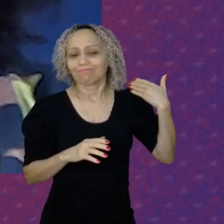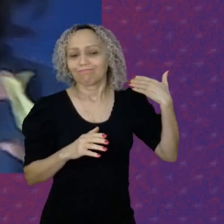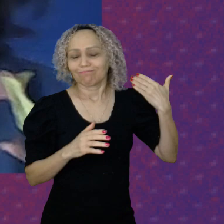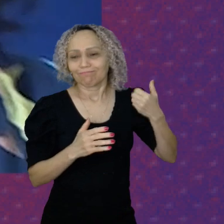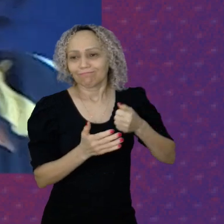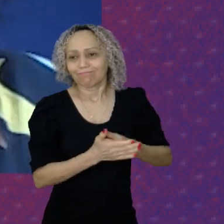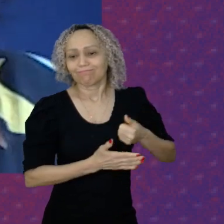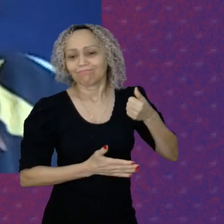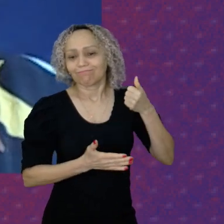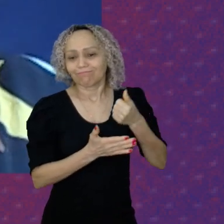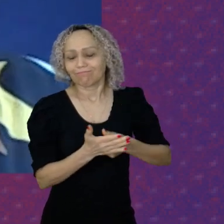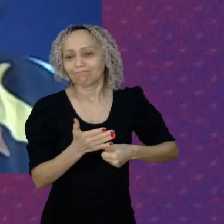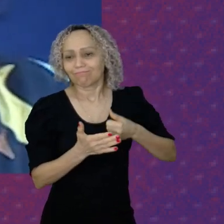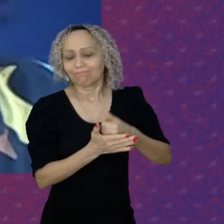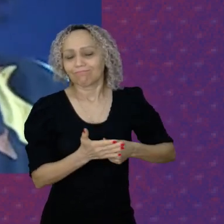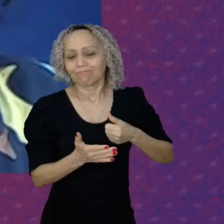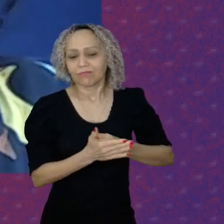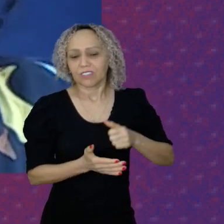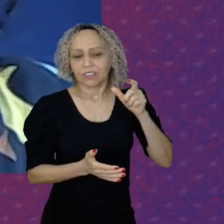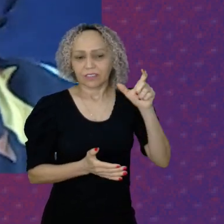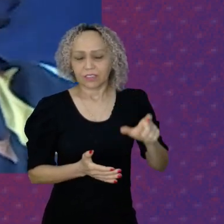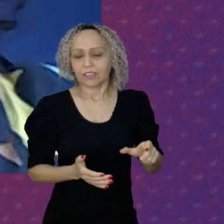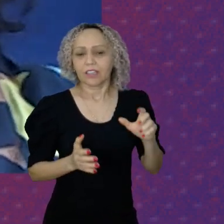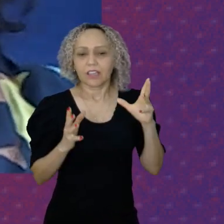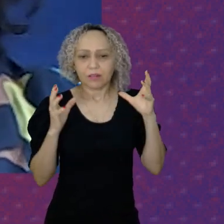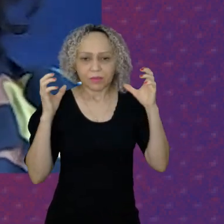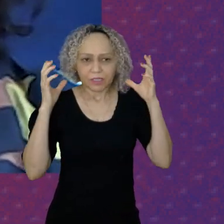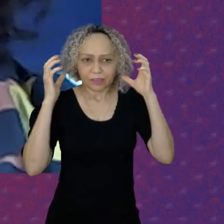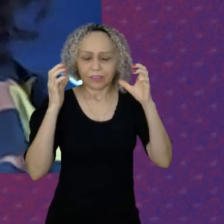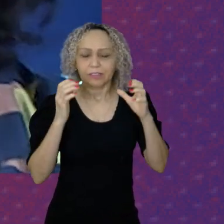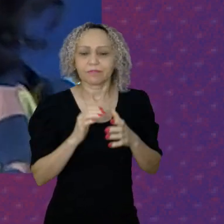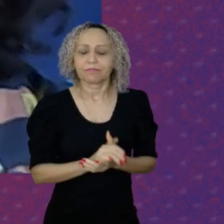que é bastante importante dar destaque a essa ação.